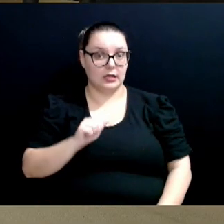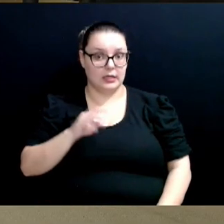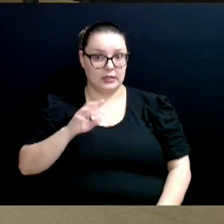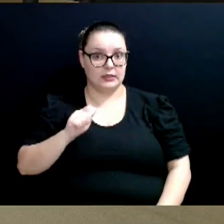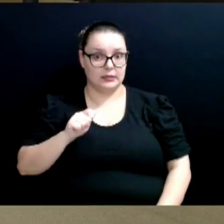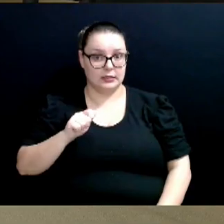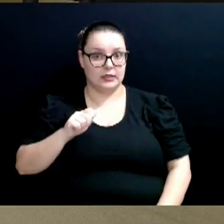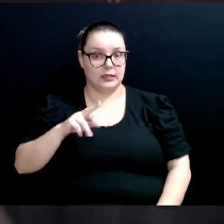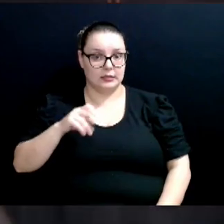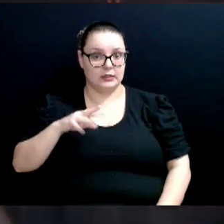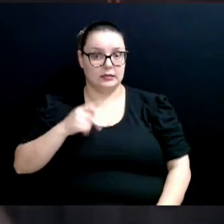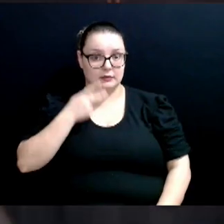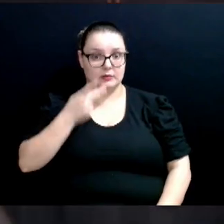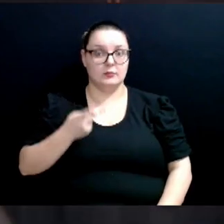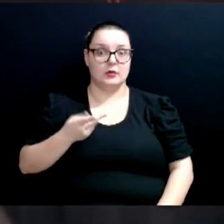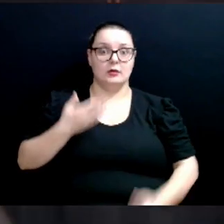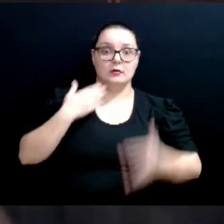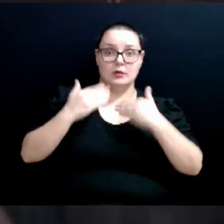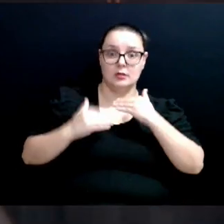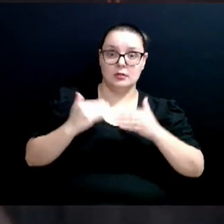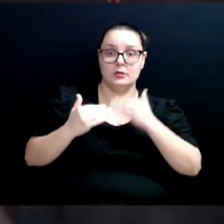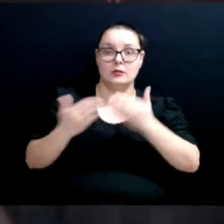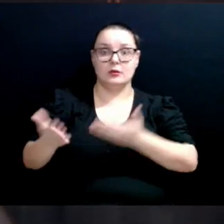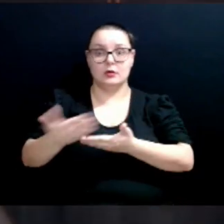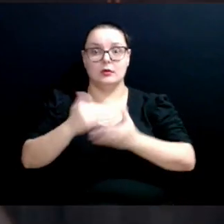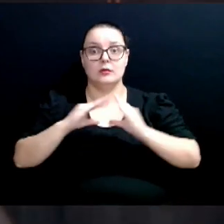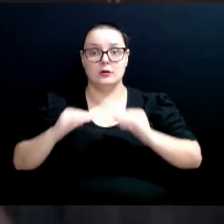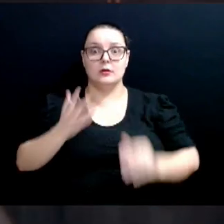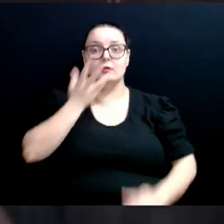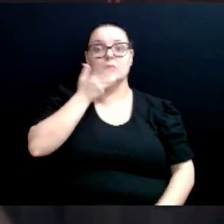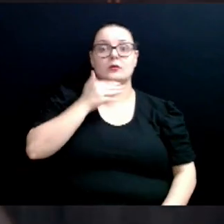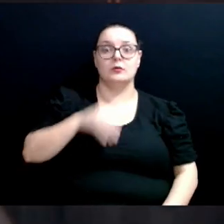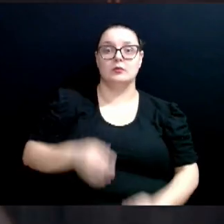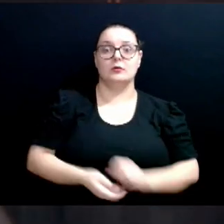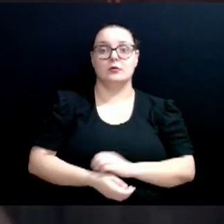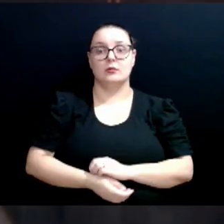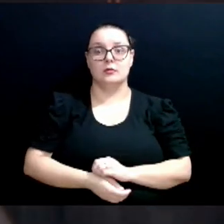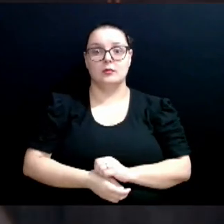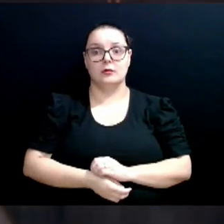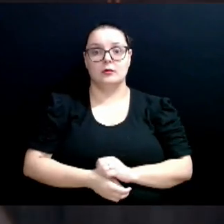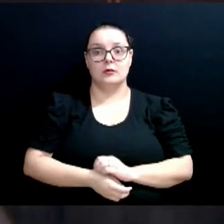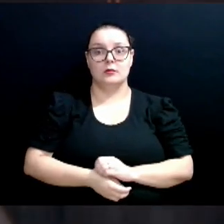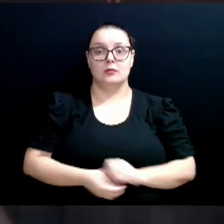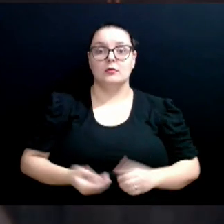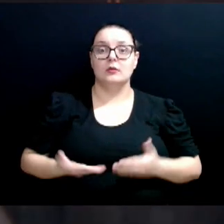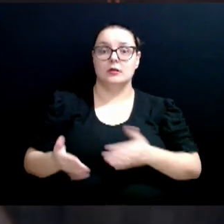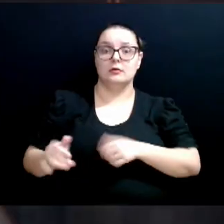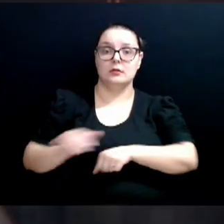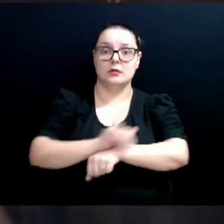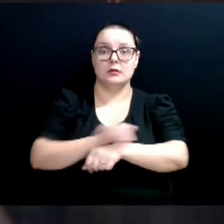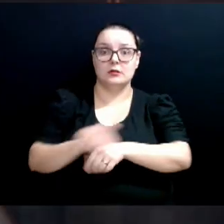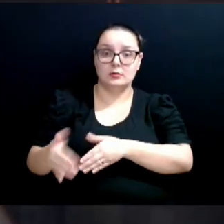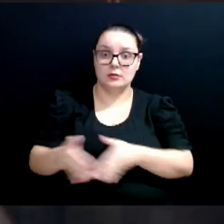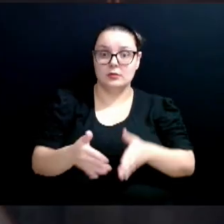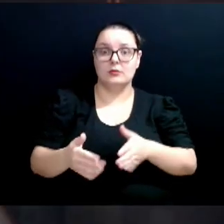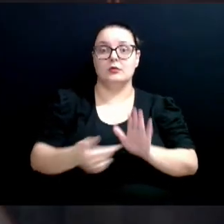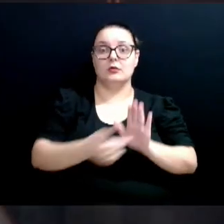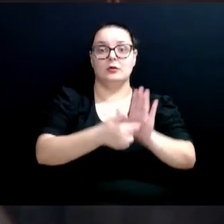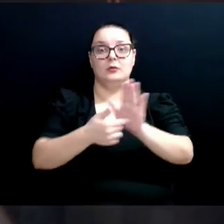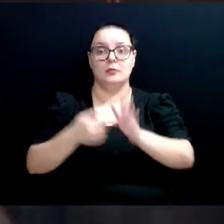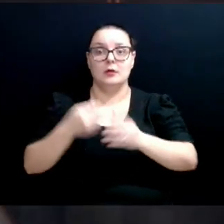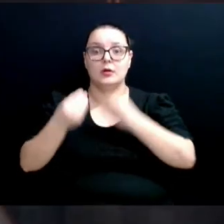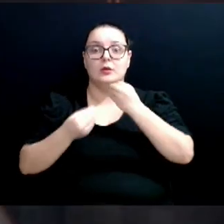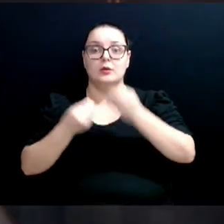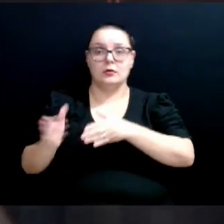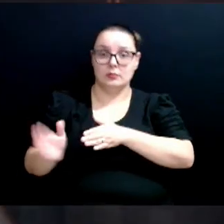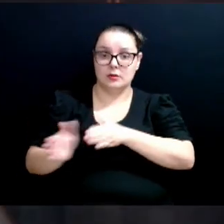esse acolhimento com a criança, a gente vai dando para ela também os caminhos, a gente vai mostrando como a gente está conduzindo e por que a gente